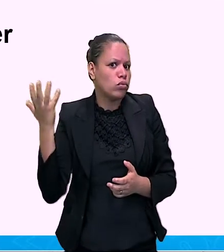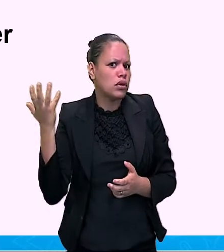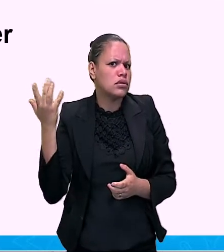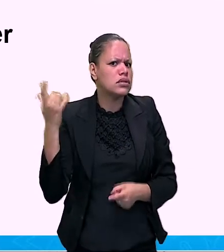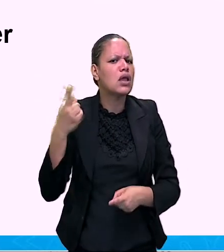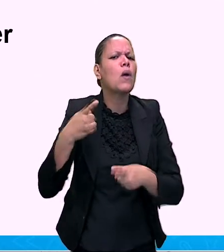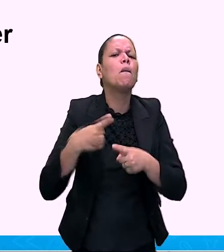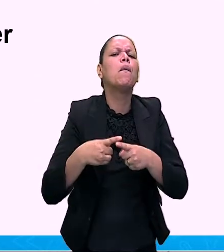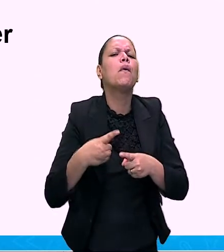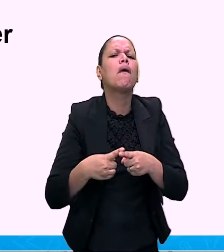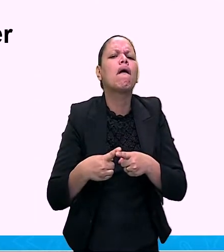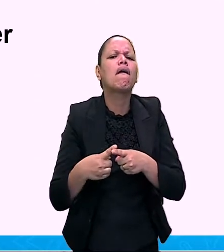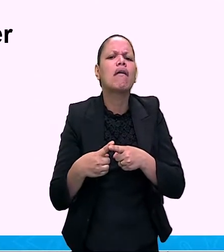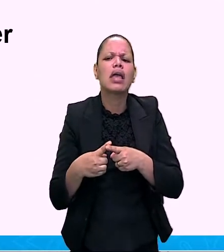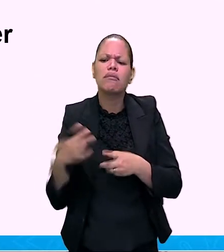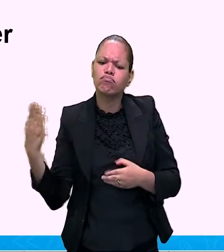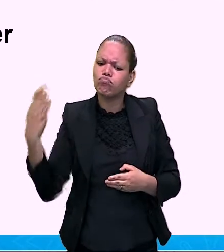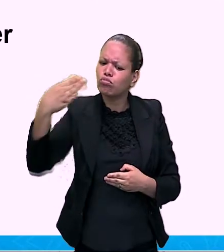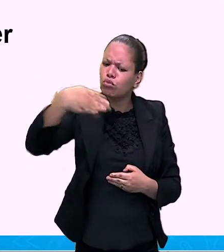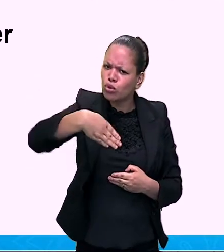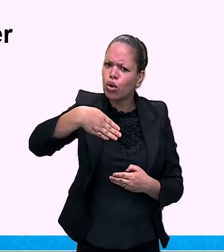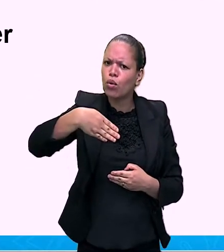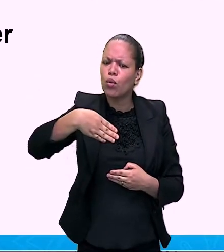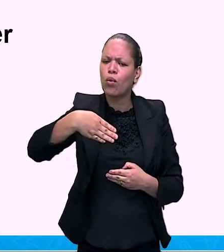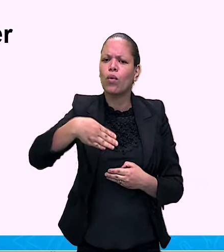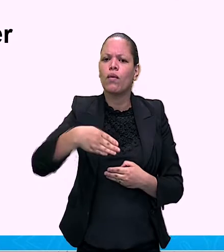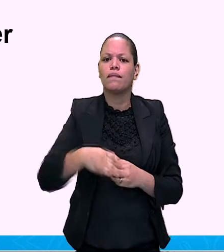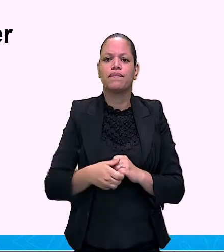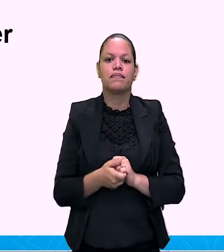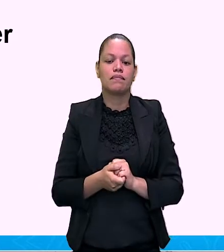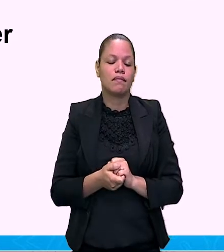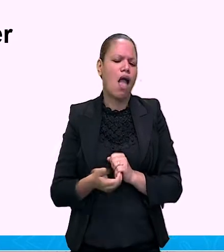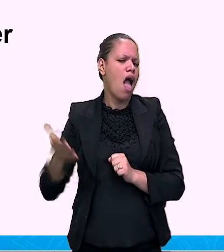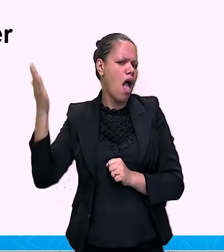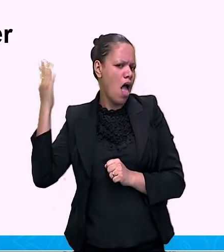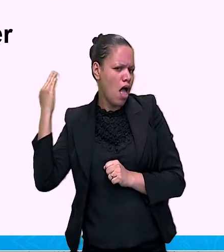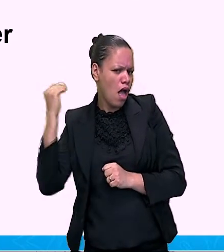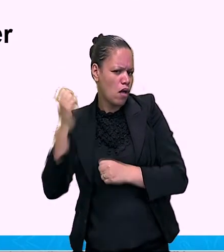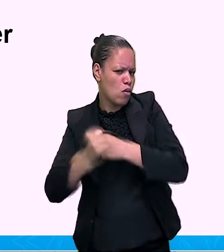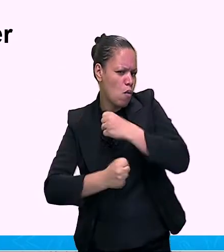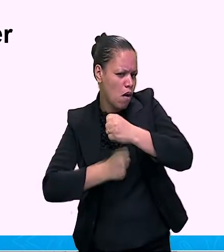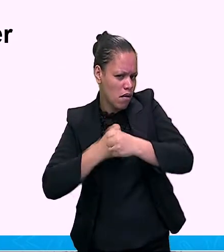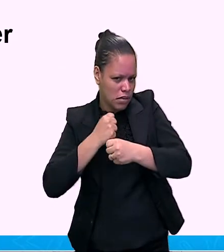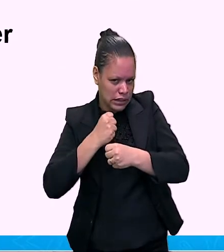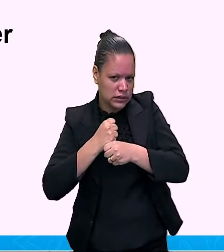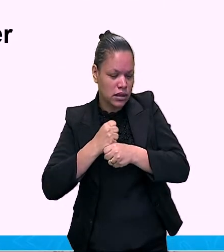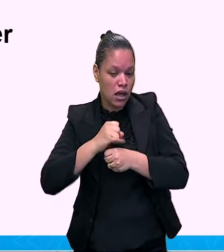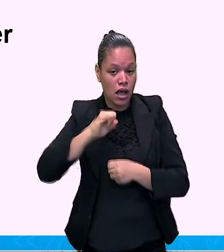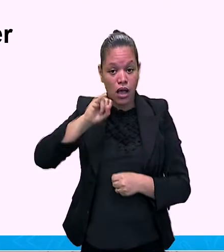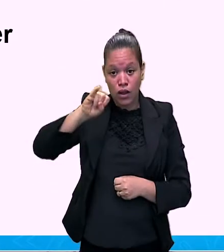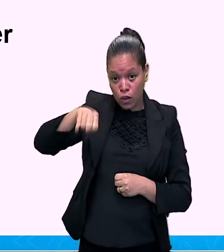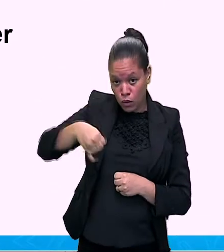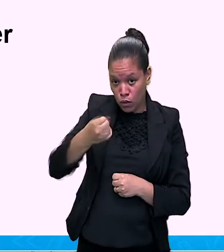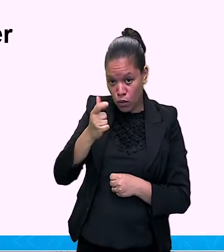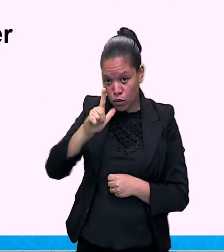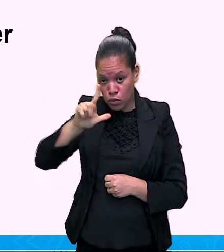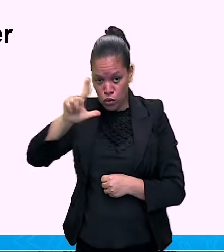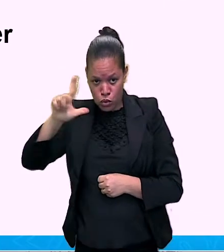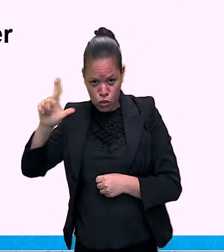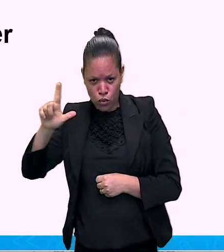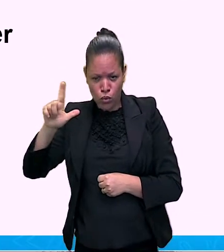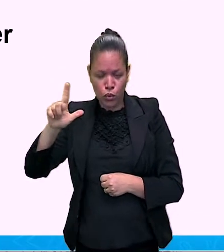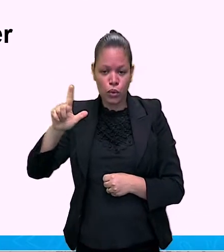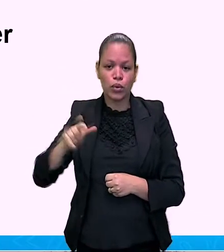veio em julho de 2020. A notificação pela síndrome se tornou